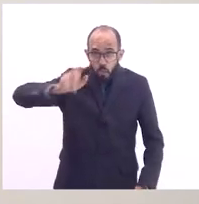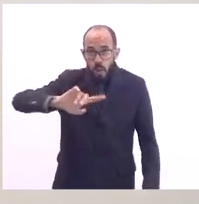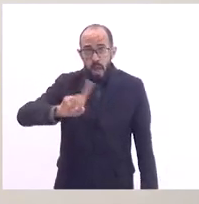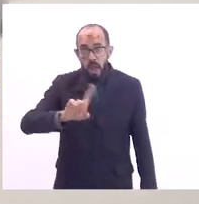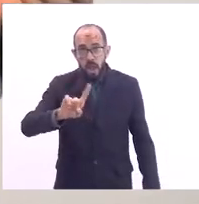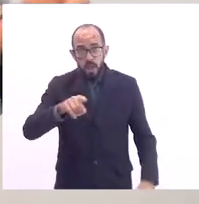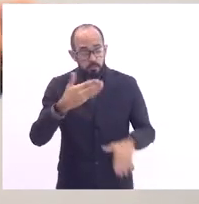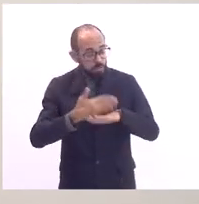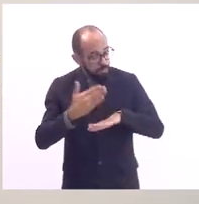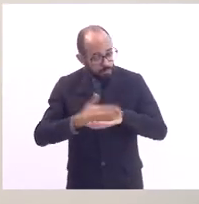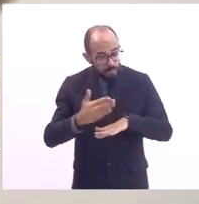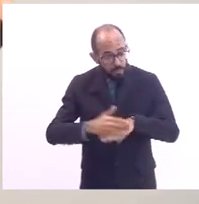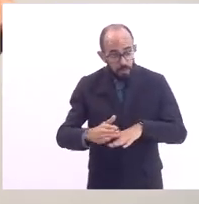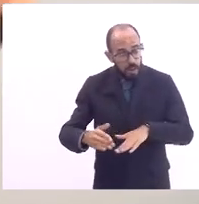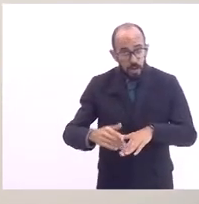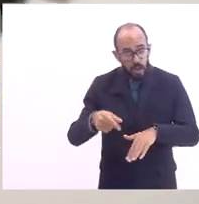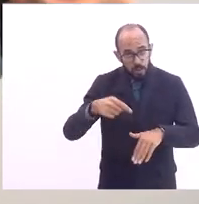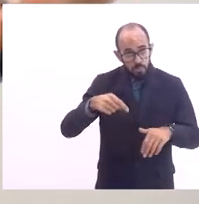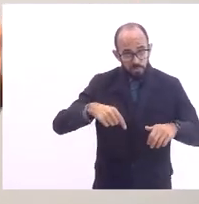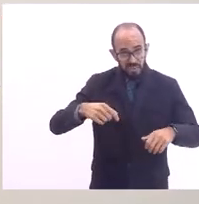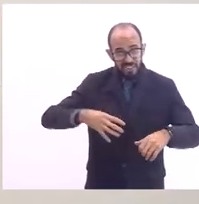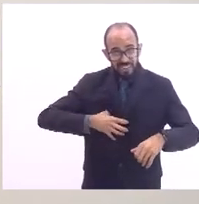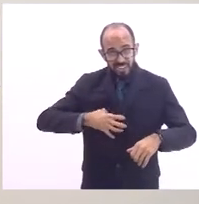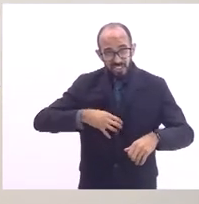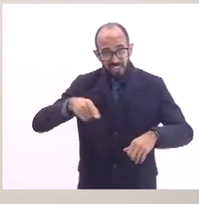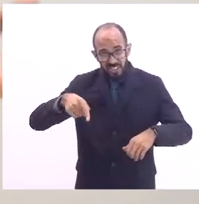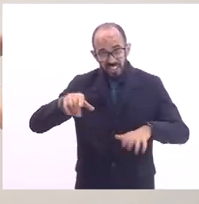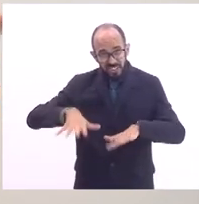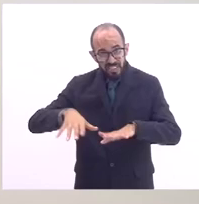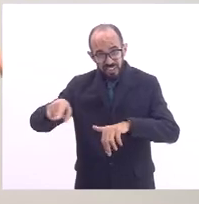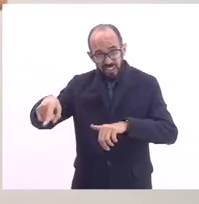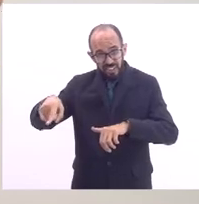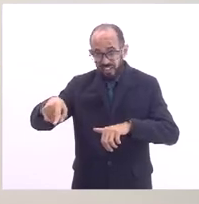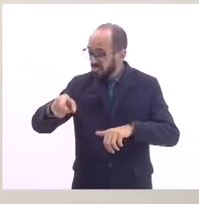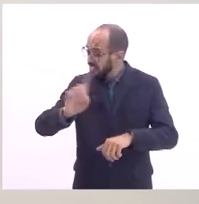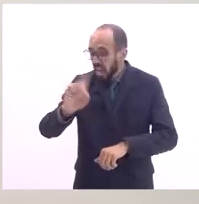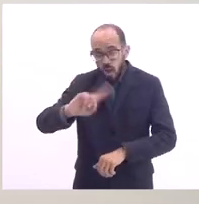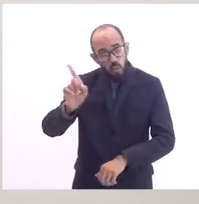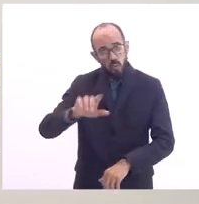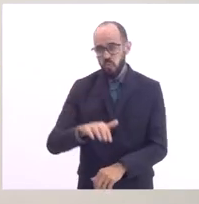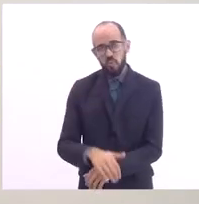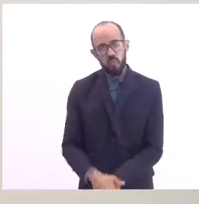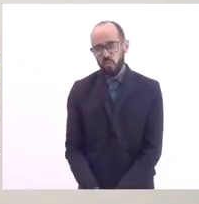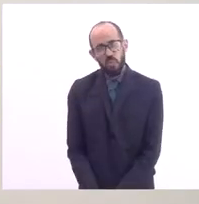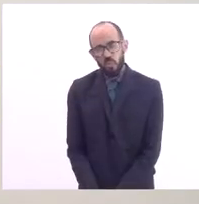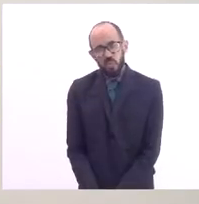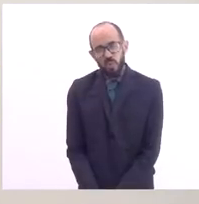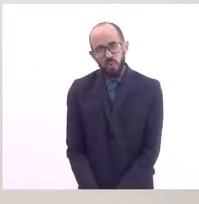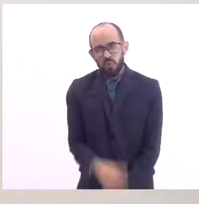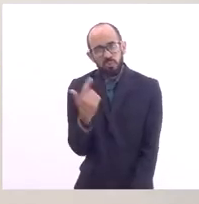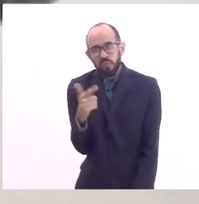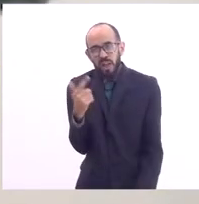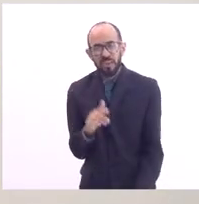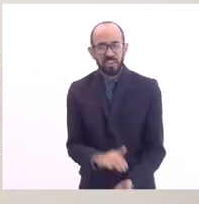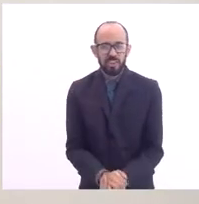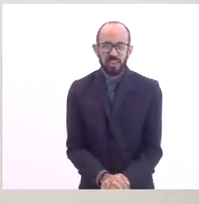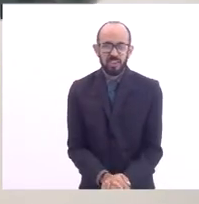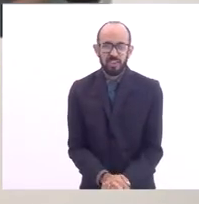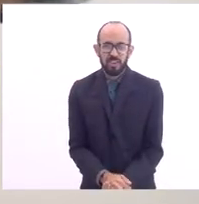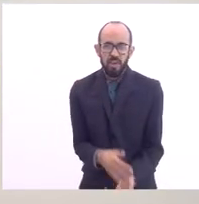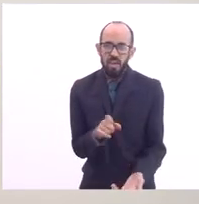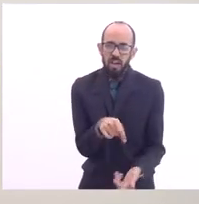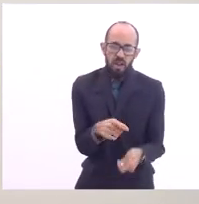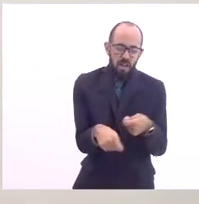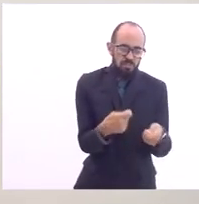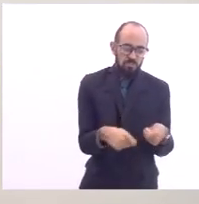Eles foram treinados para sofrer essa pressão da população que está sendo massacrada? Claro que não, entendeu? É a gestão